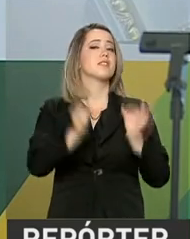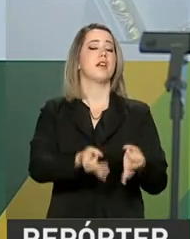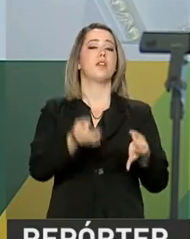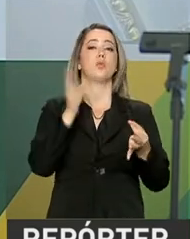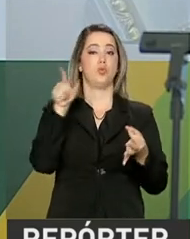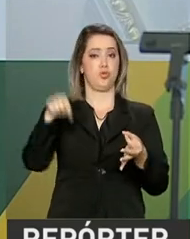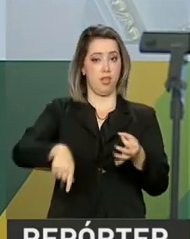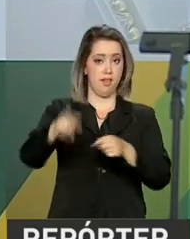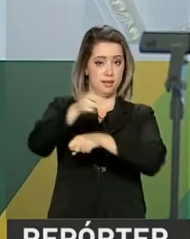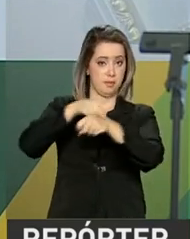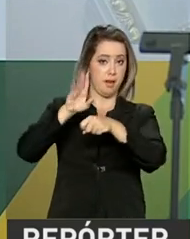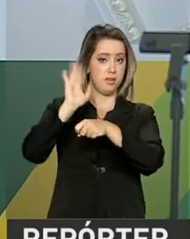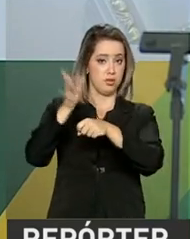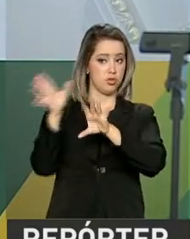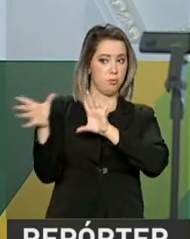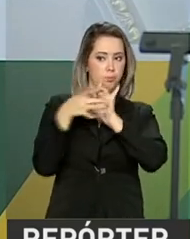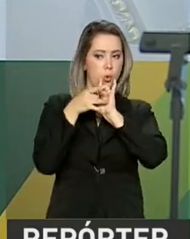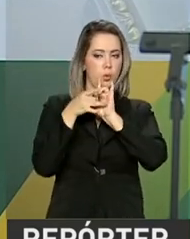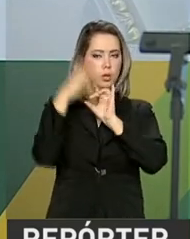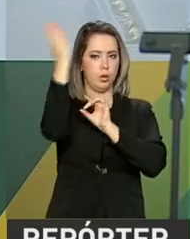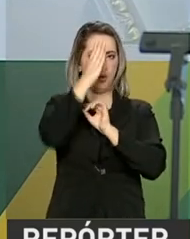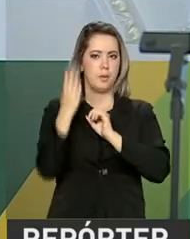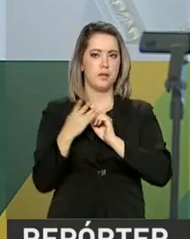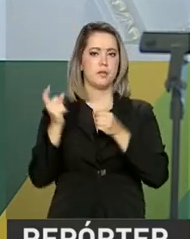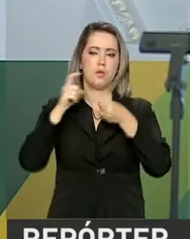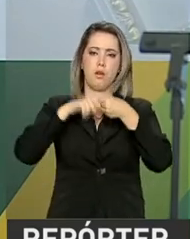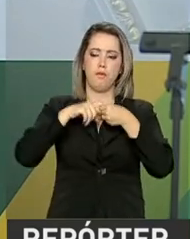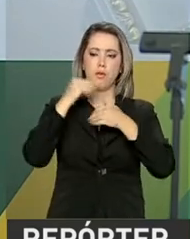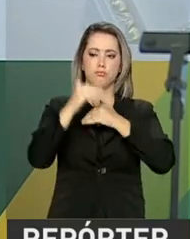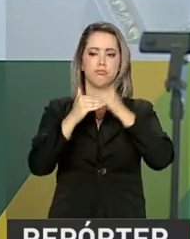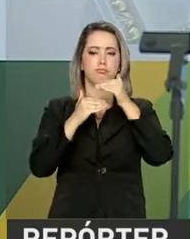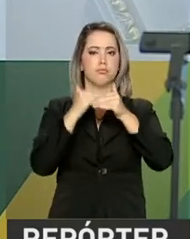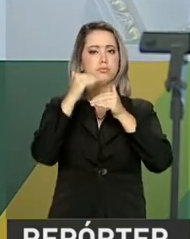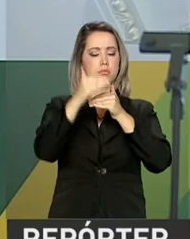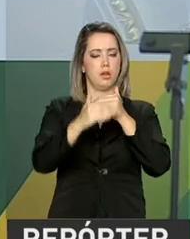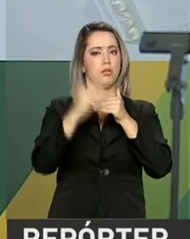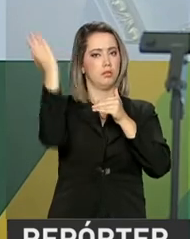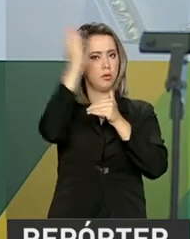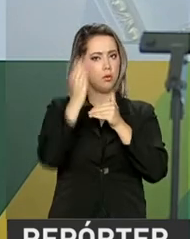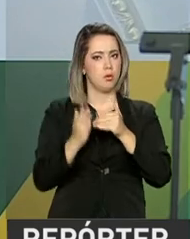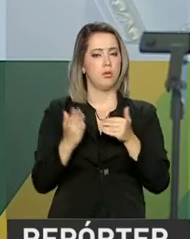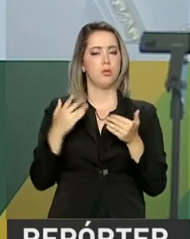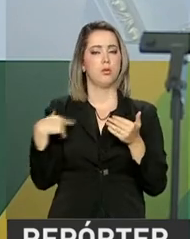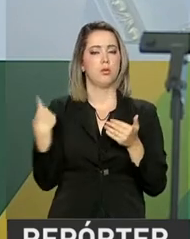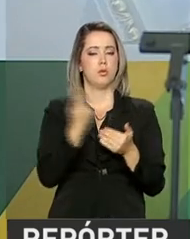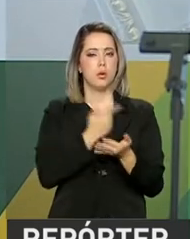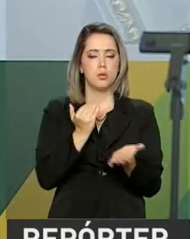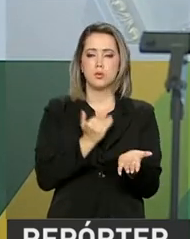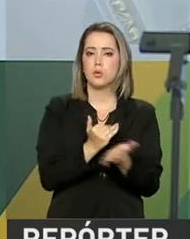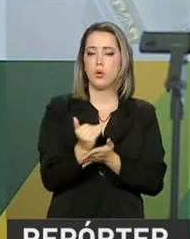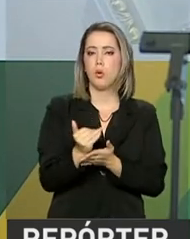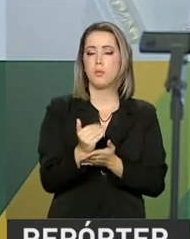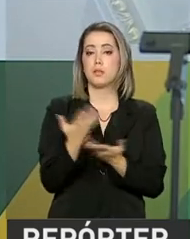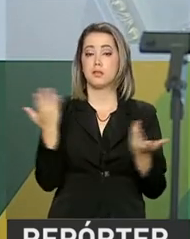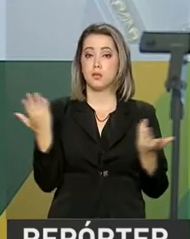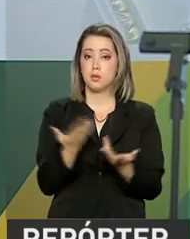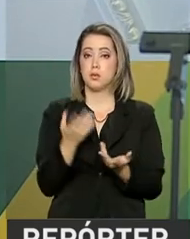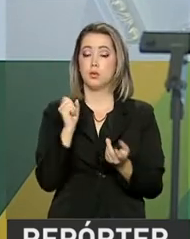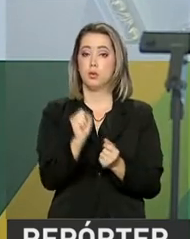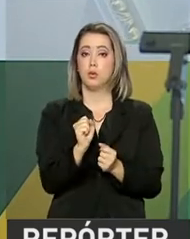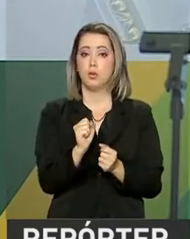parceiro na retomada do nosso crescimento nós começamos a edificar